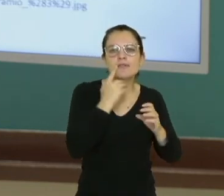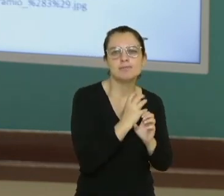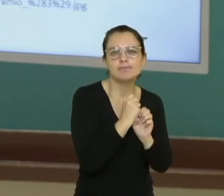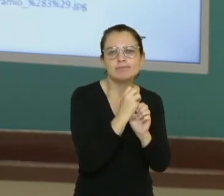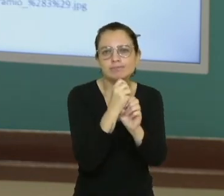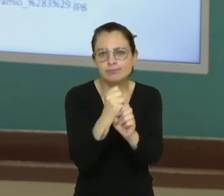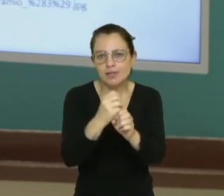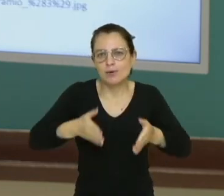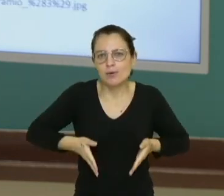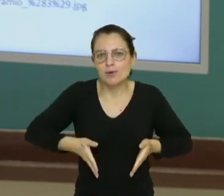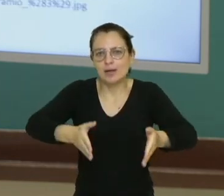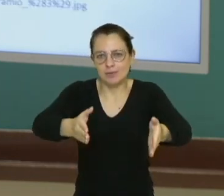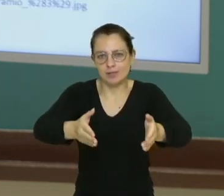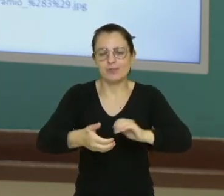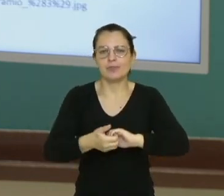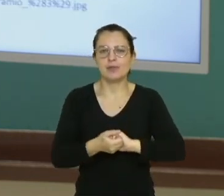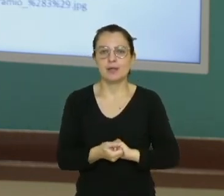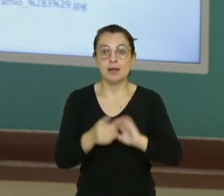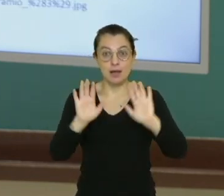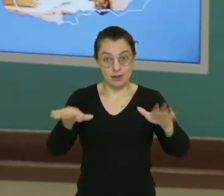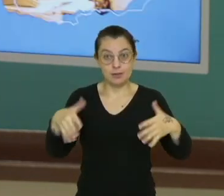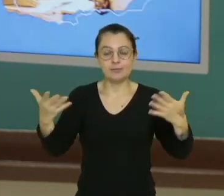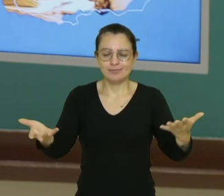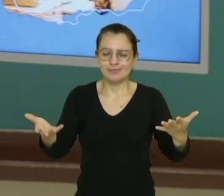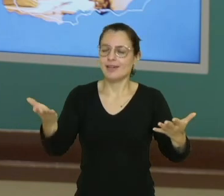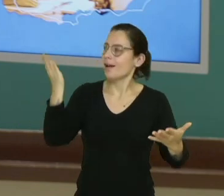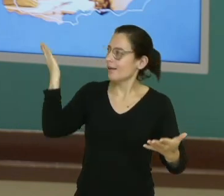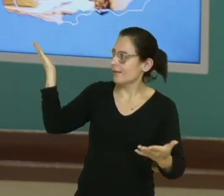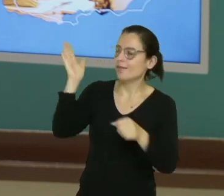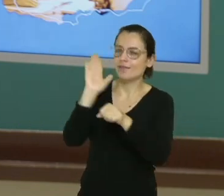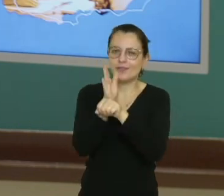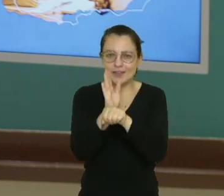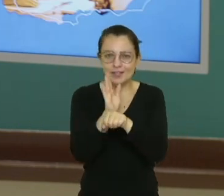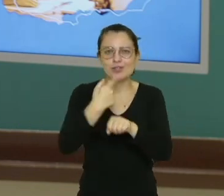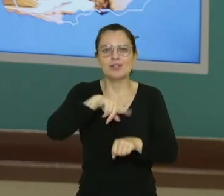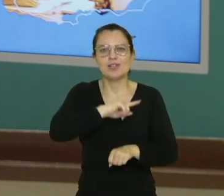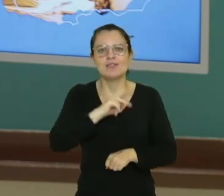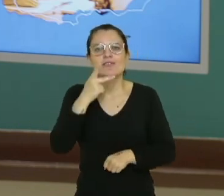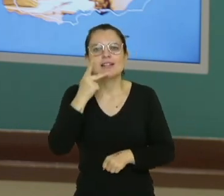executados. Bem, nesse vídeo nós falamos sobre